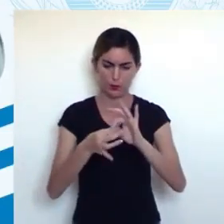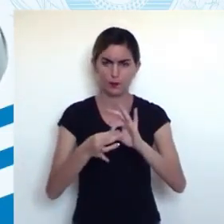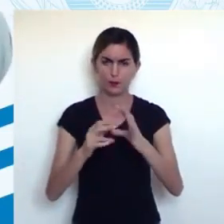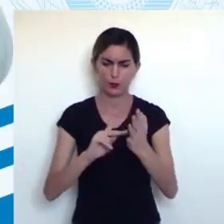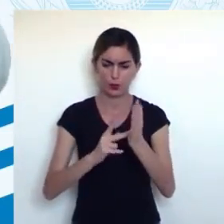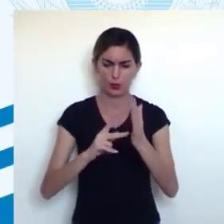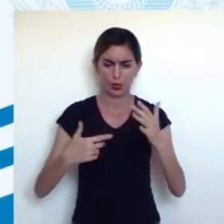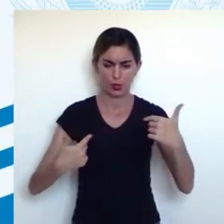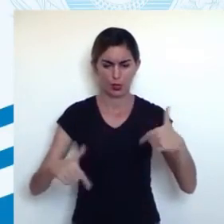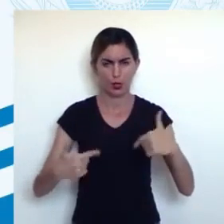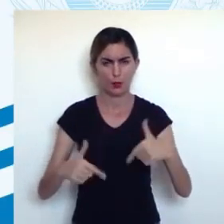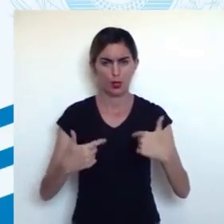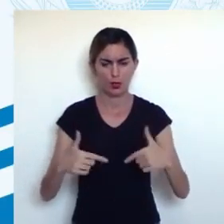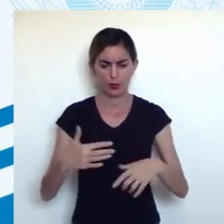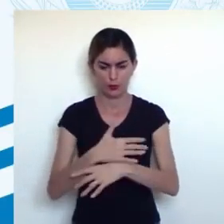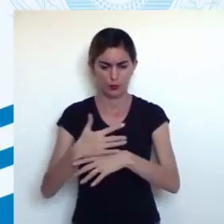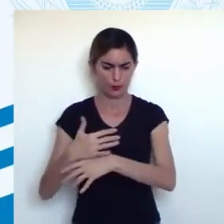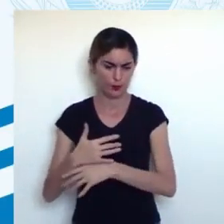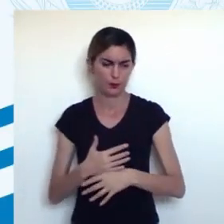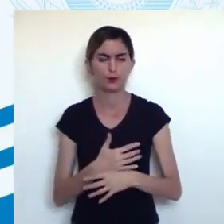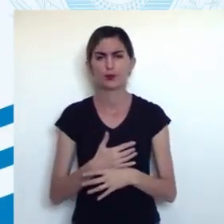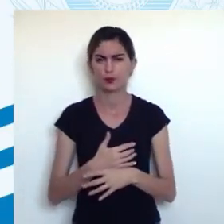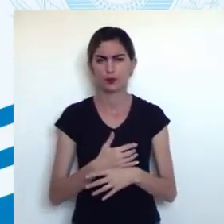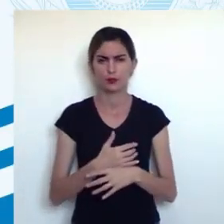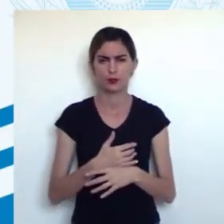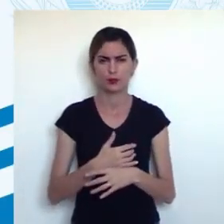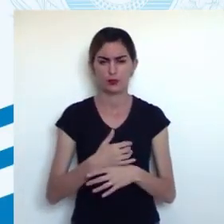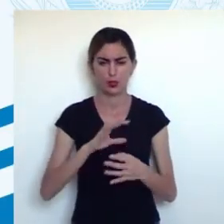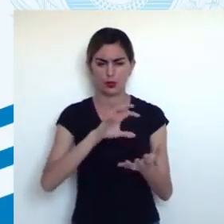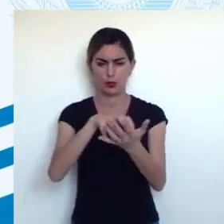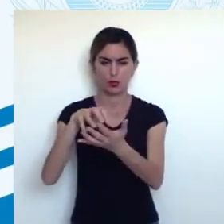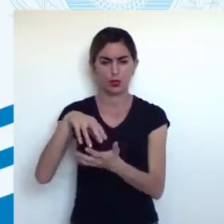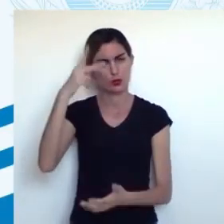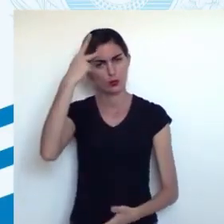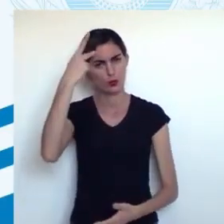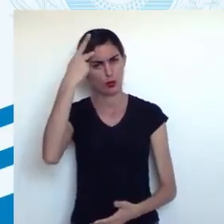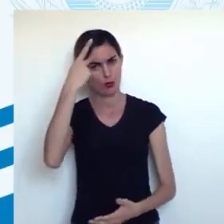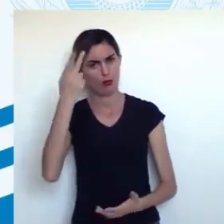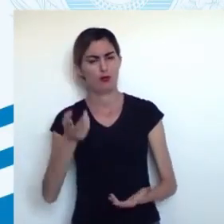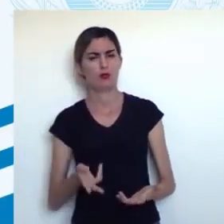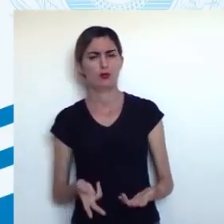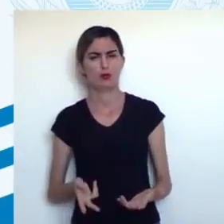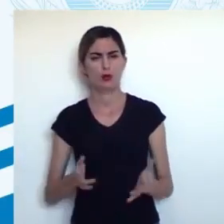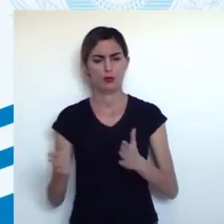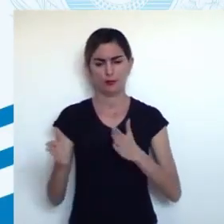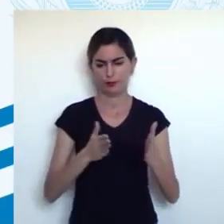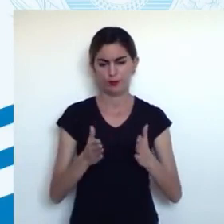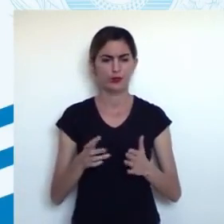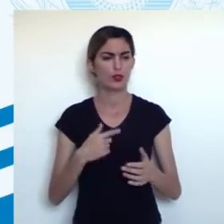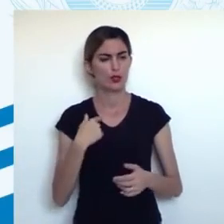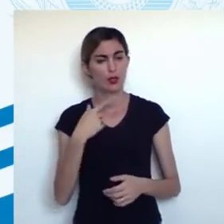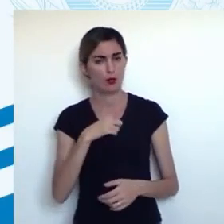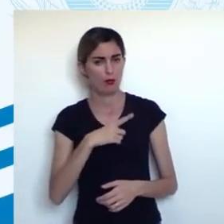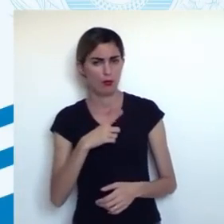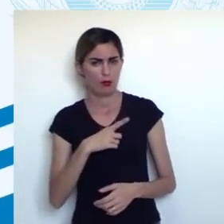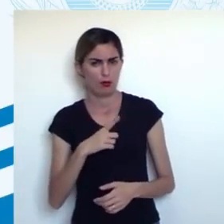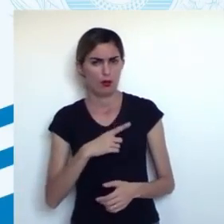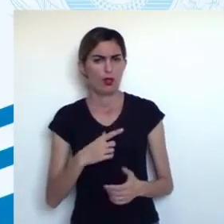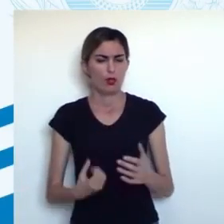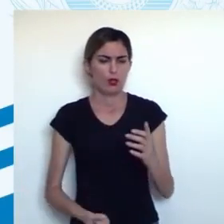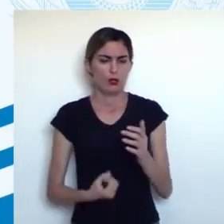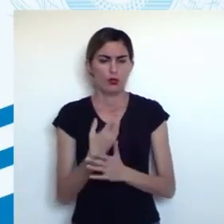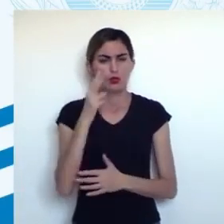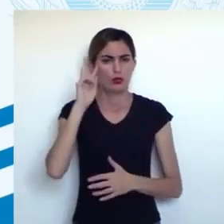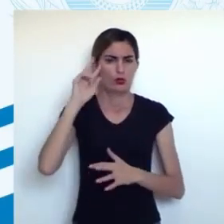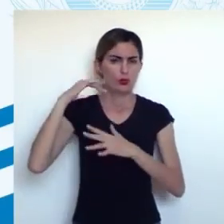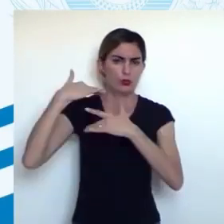de trabalhadores urbanos, em centros como São Paulo. Então, na realidade, vocês vão ter. Então, ao longo de